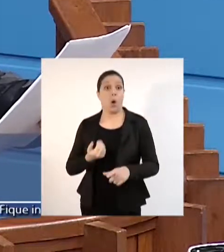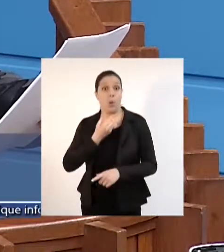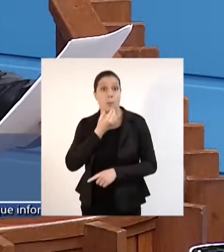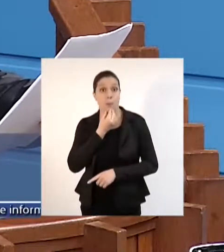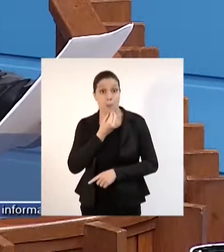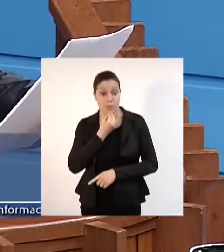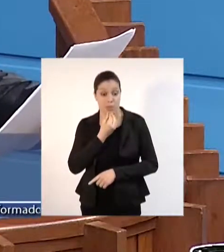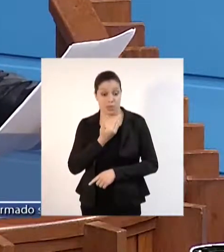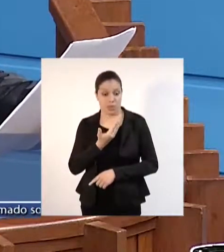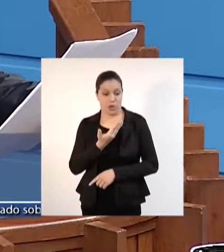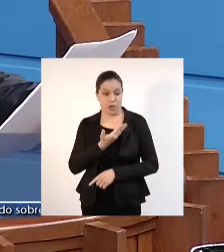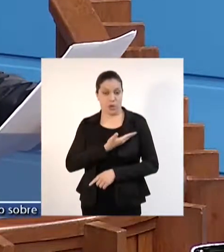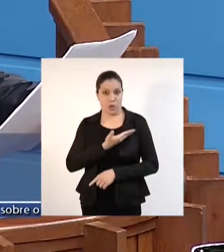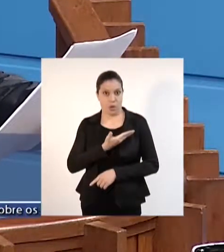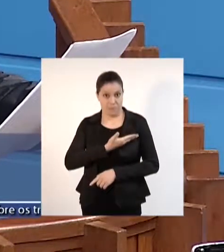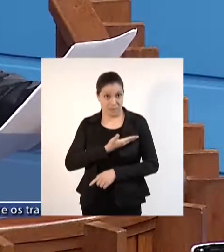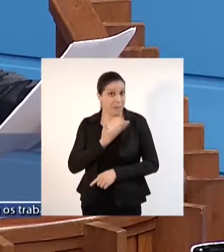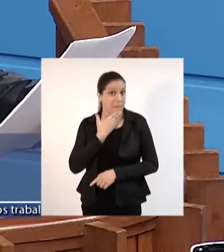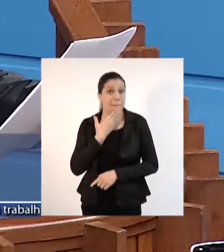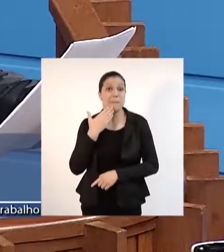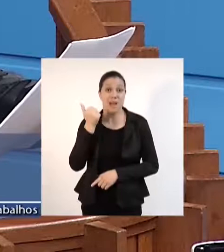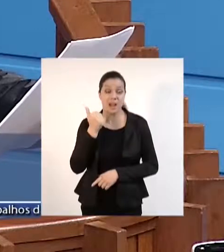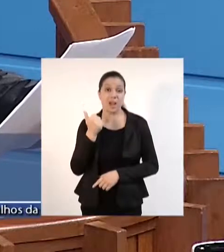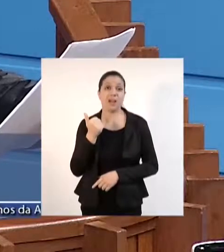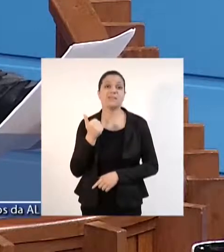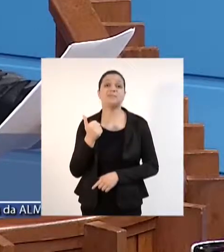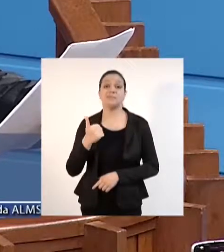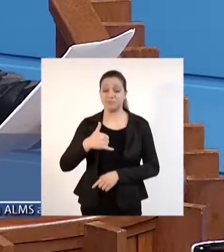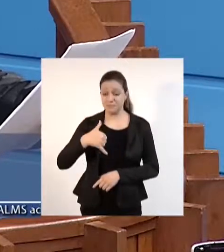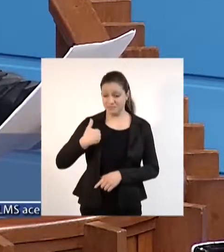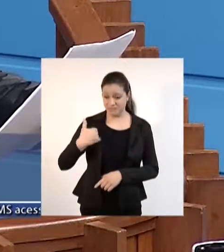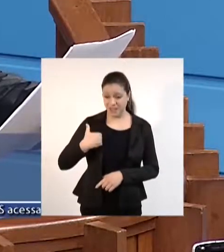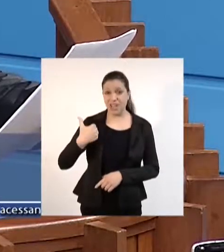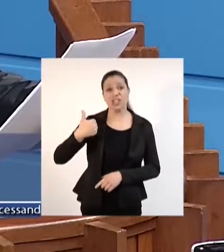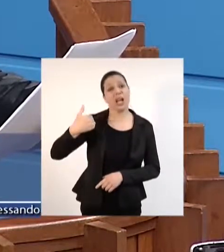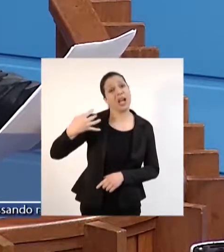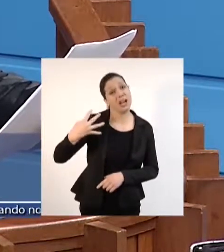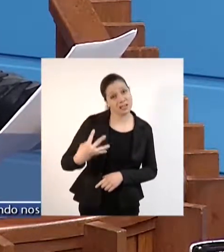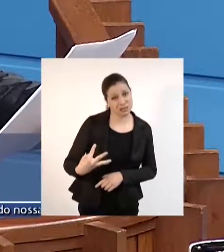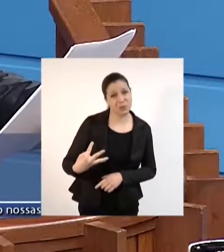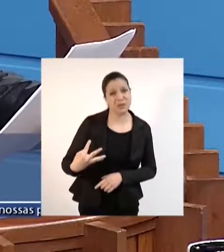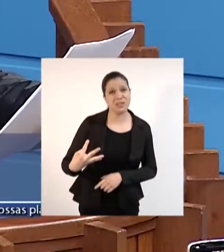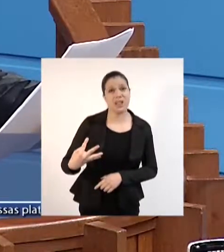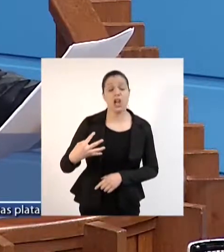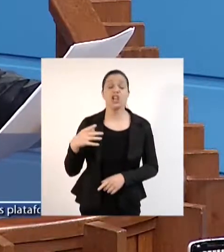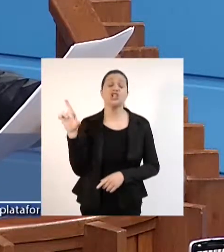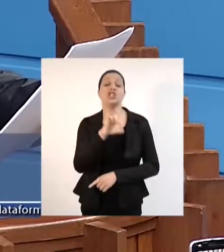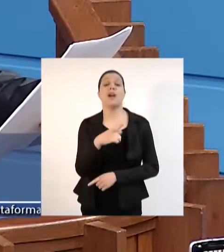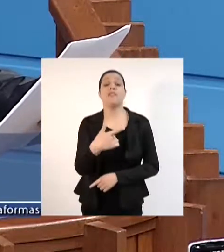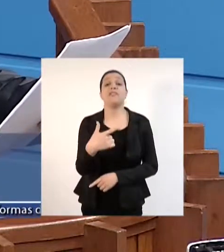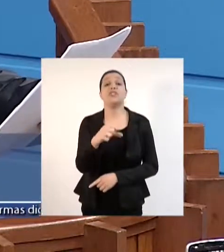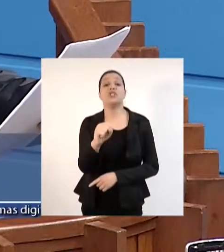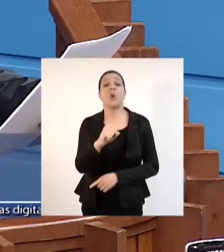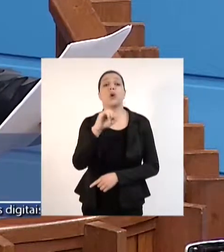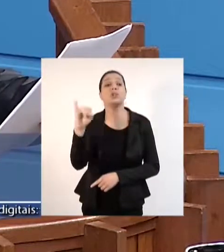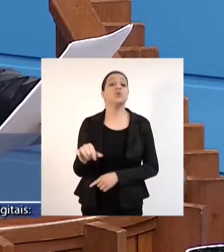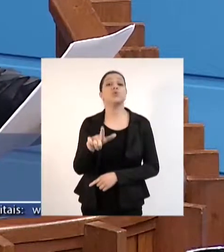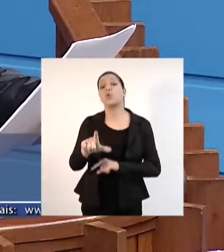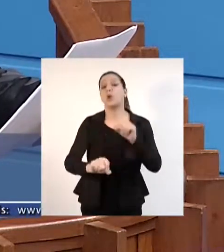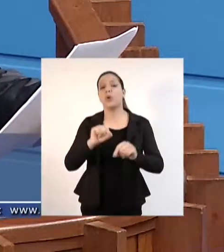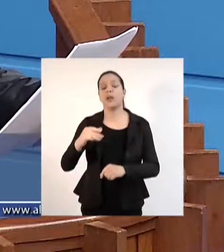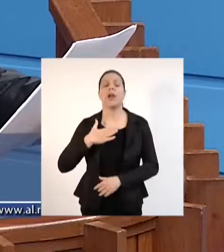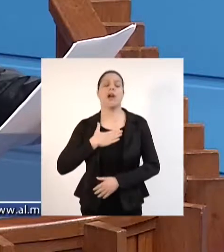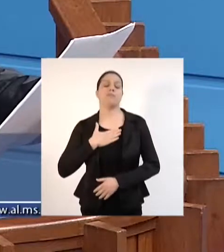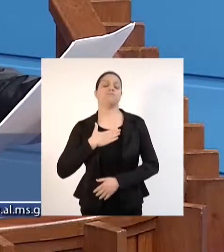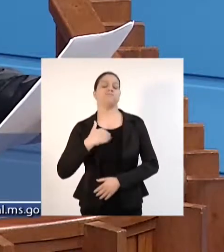César, 14 anos, que tirou a própria vida no dia 28 de julho, sobre o lugar onde estuda, a Escola Estadual